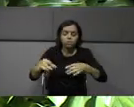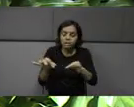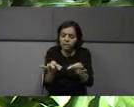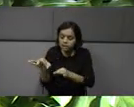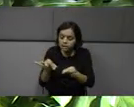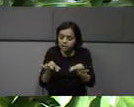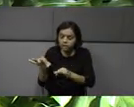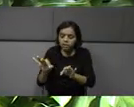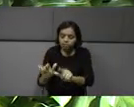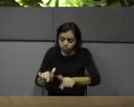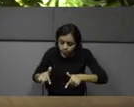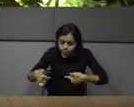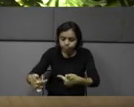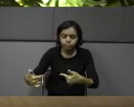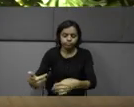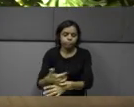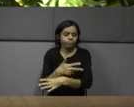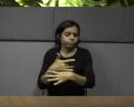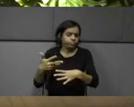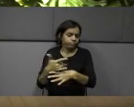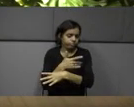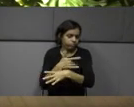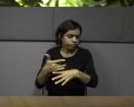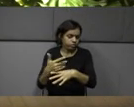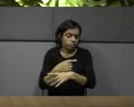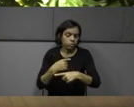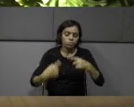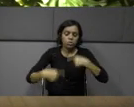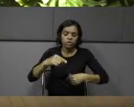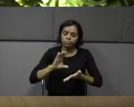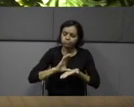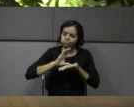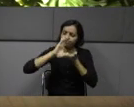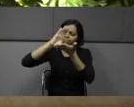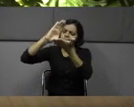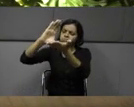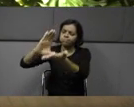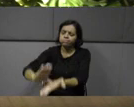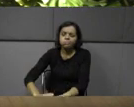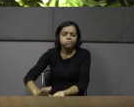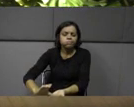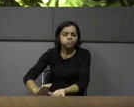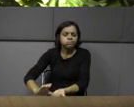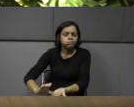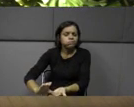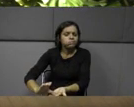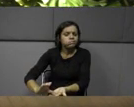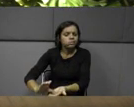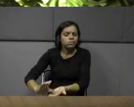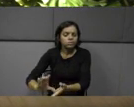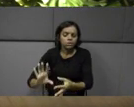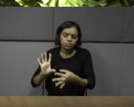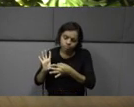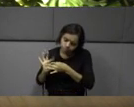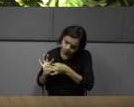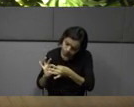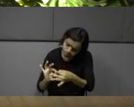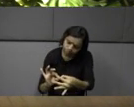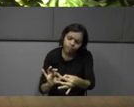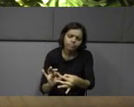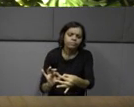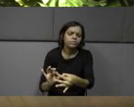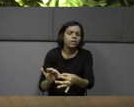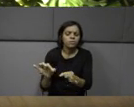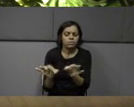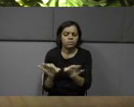e da construção é da política orçamentária que o debate de uma dimensão importante atrelada deveria estar pelo menos há